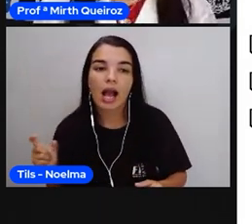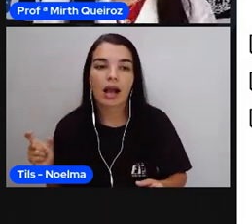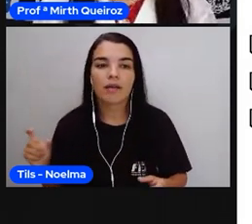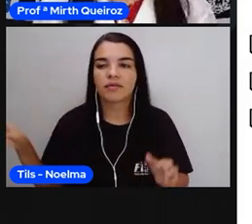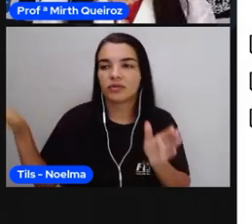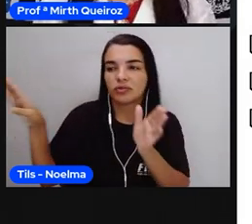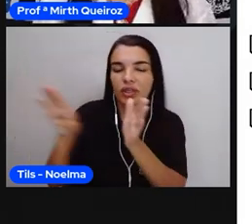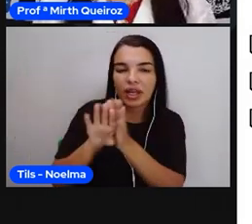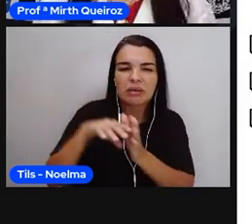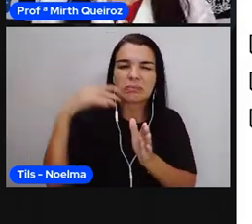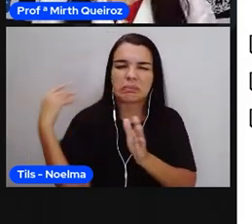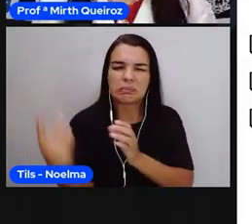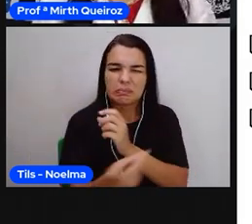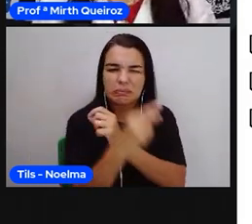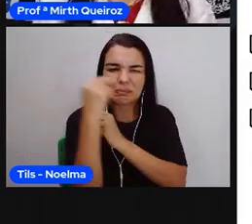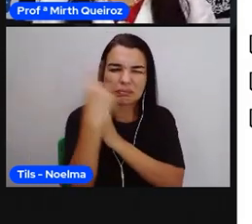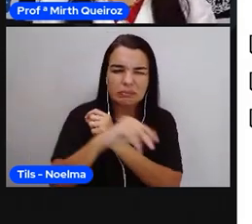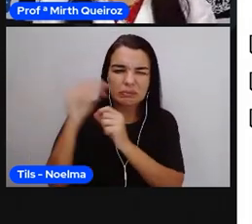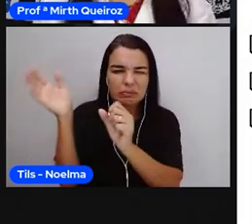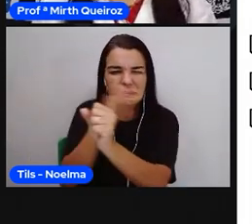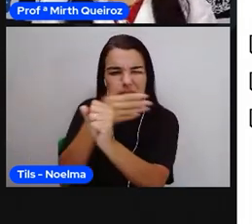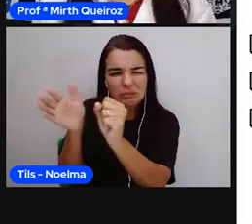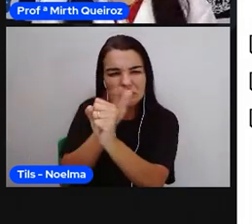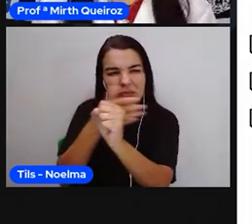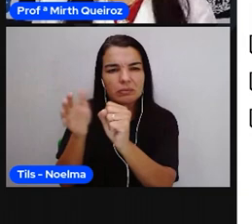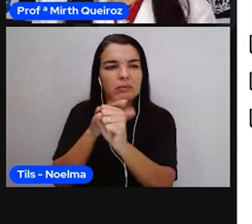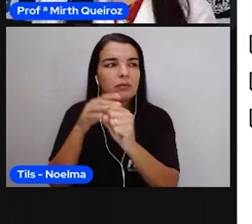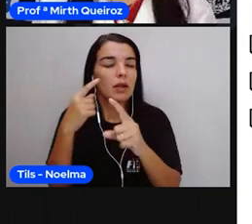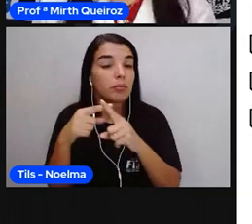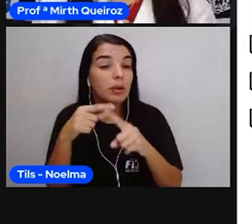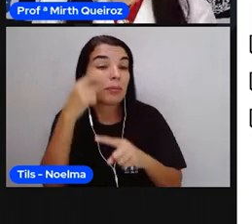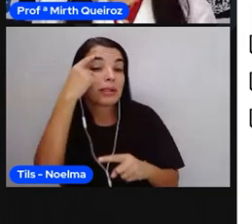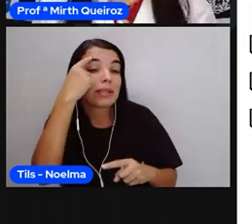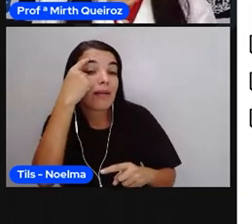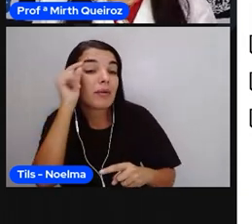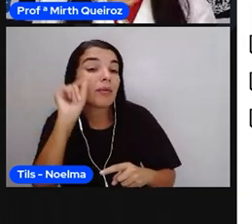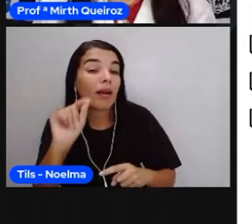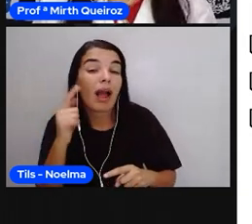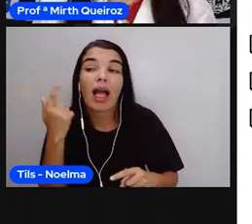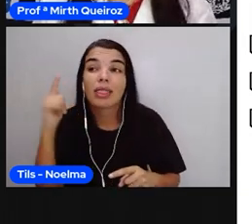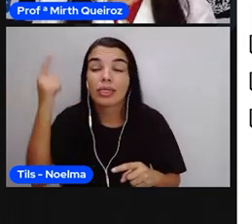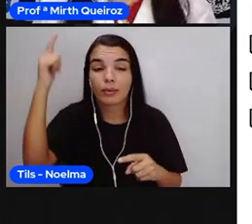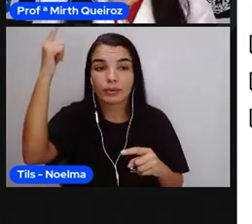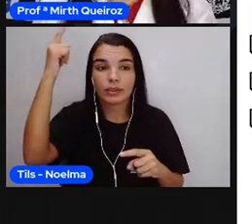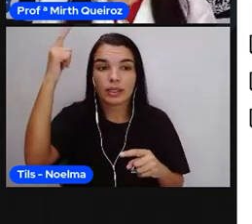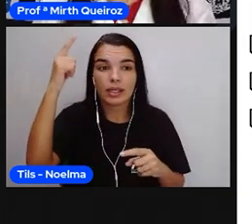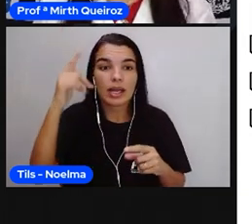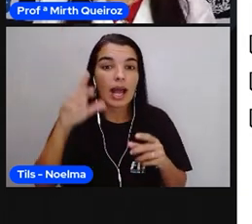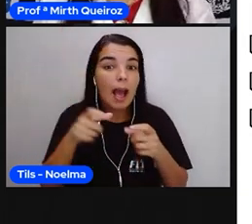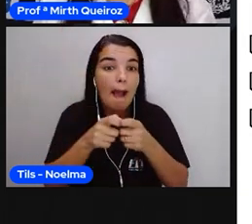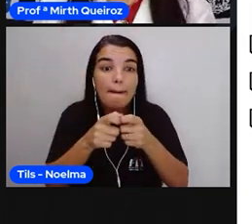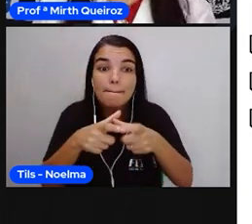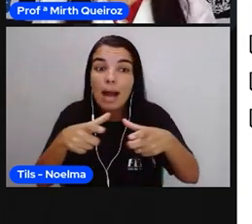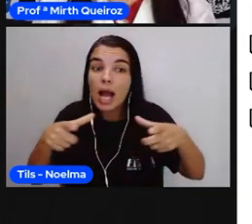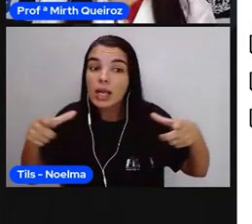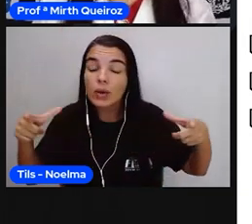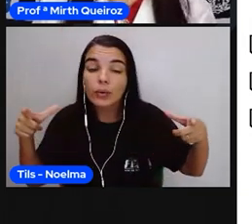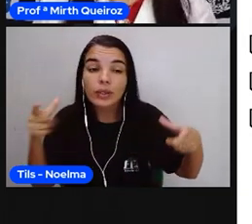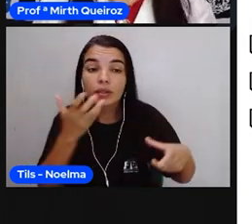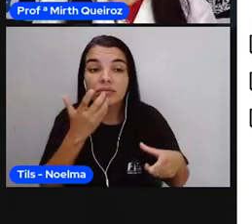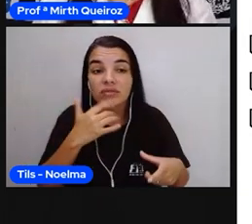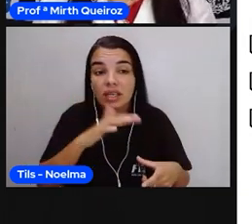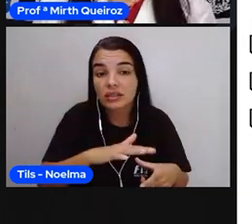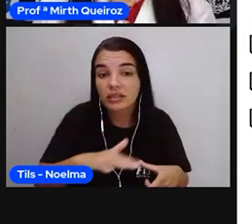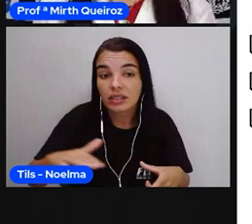elas eram tidas como adultos, né? A maioria das crianças eram órfãos, perdiam seus pais